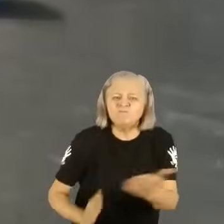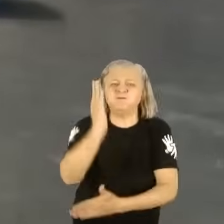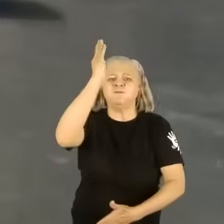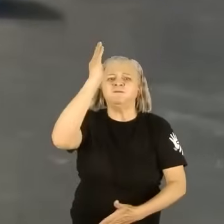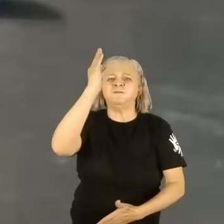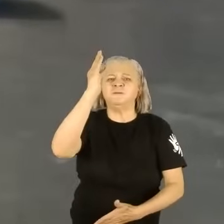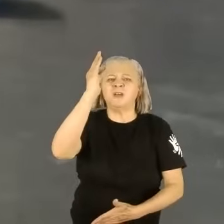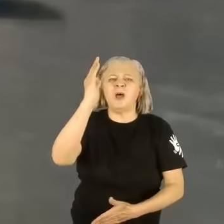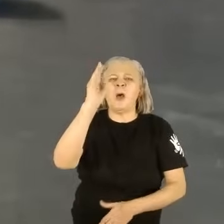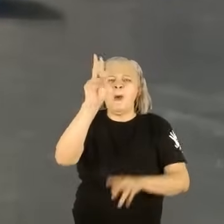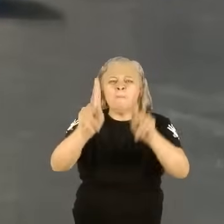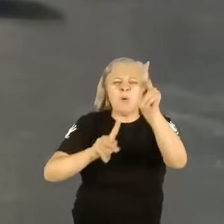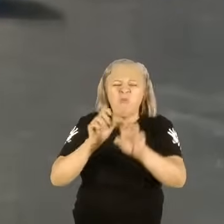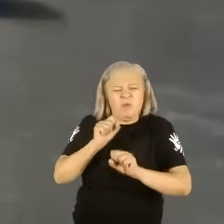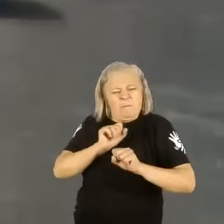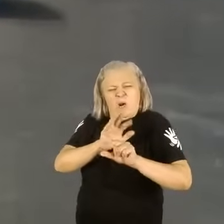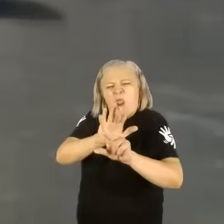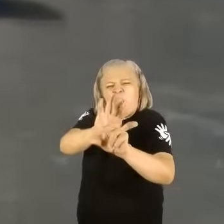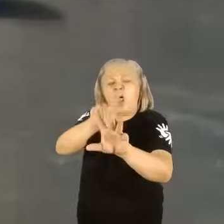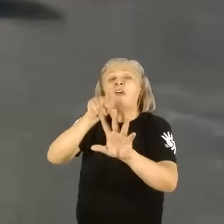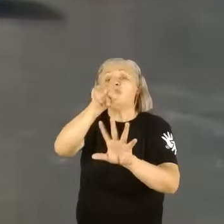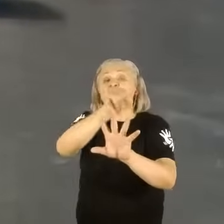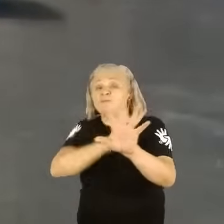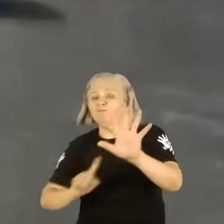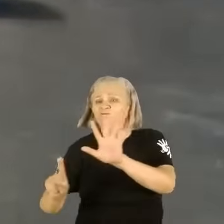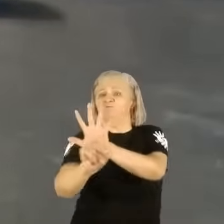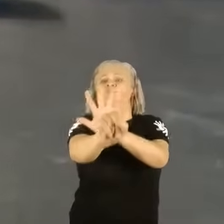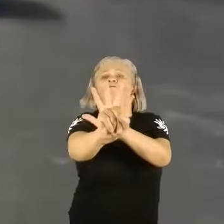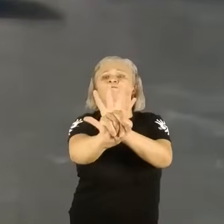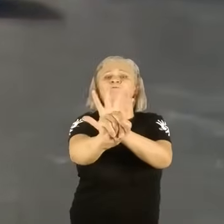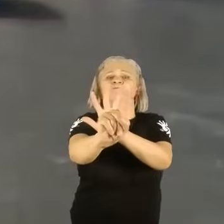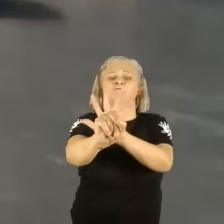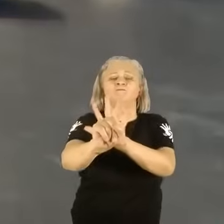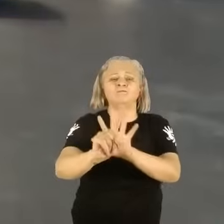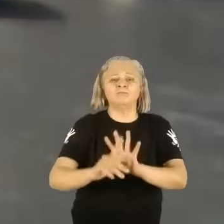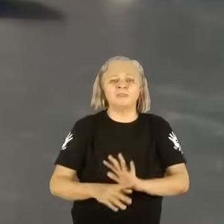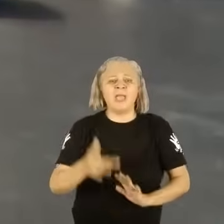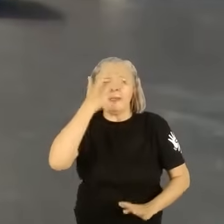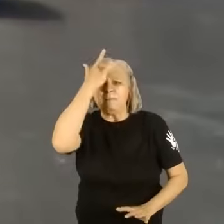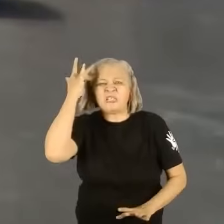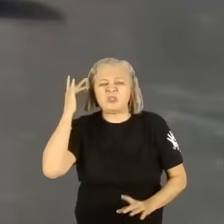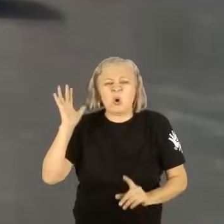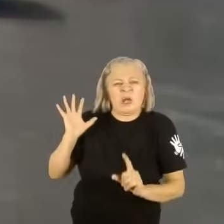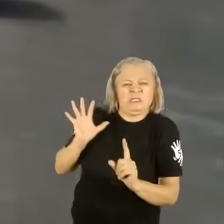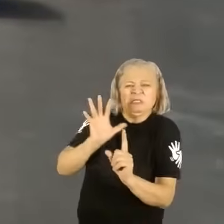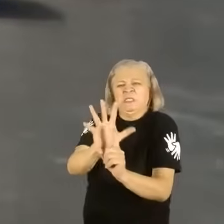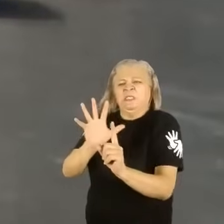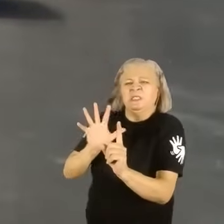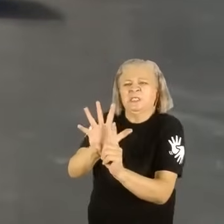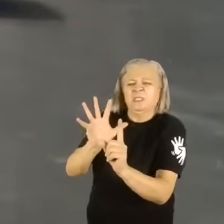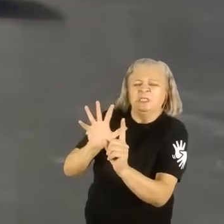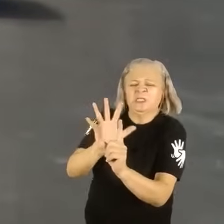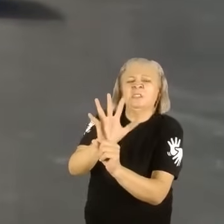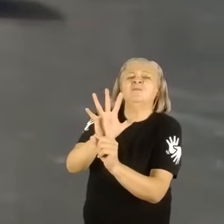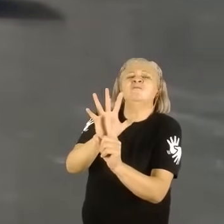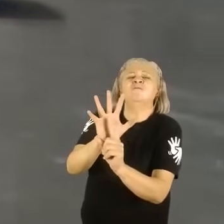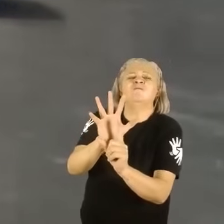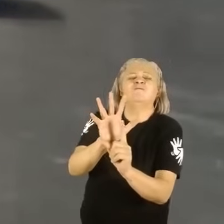multidões. Multidões de gente que se opõe a você. Multidões de falta de